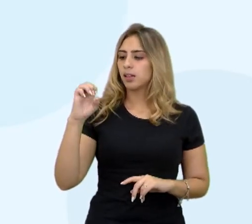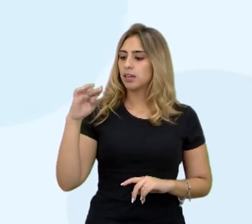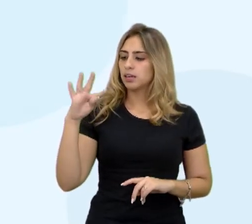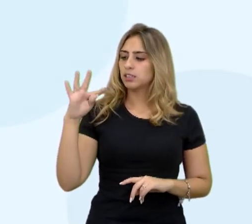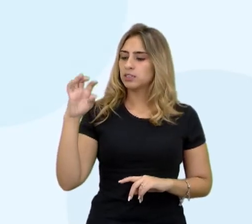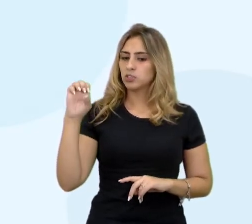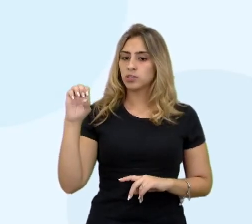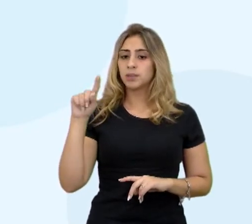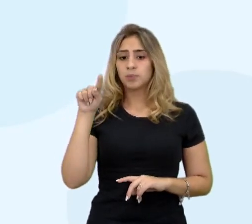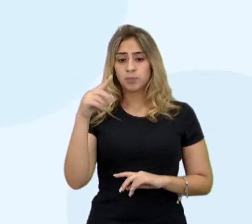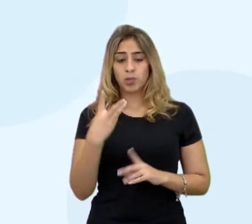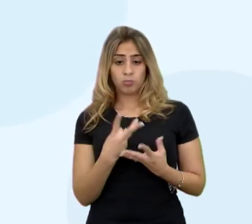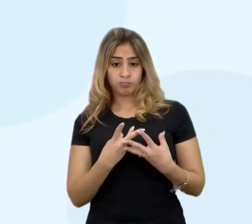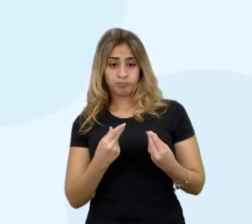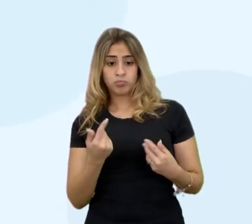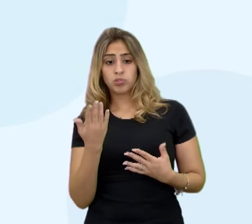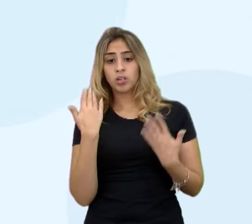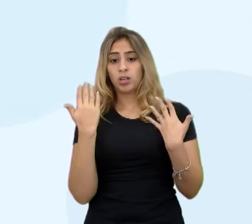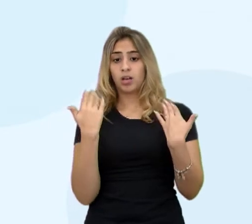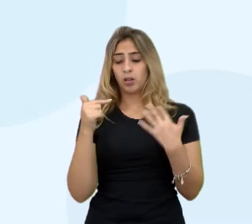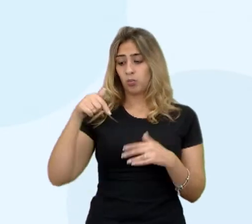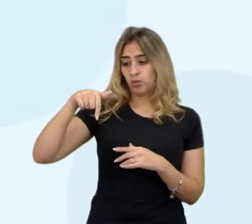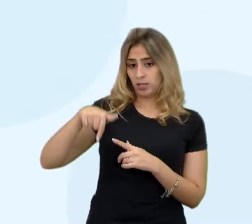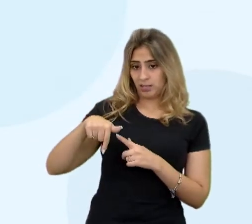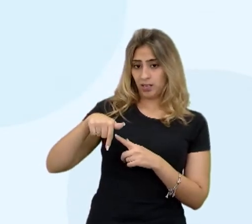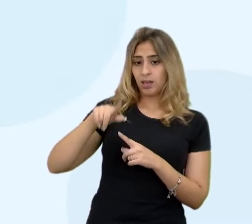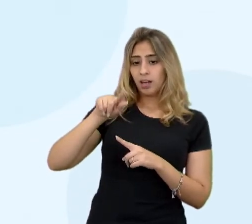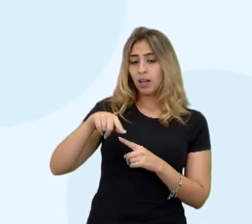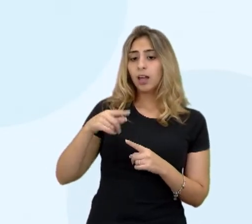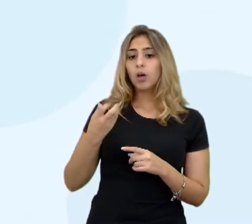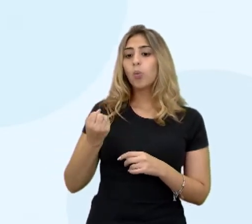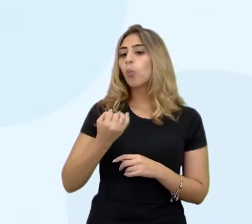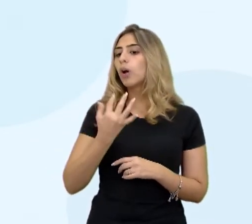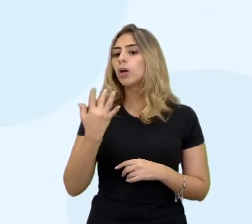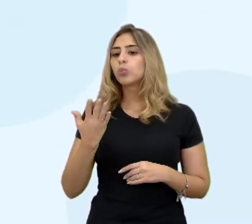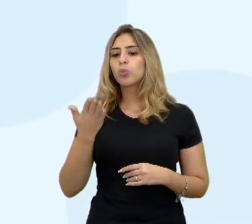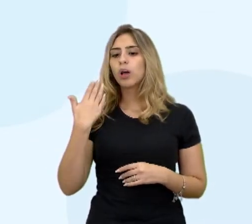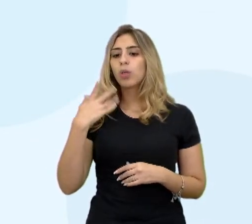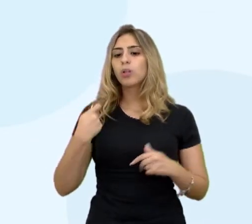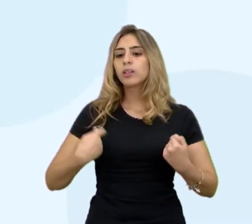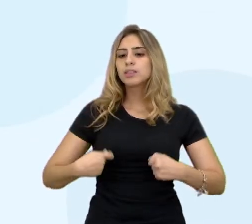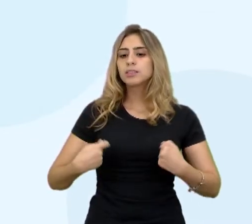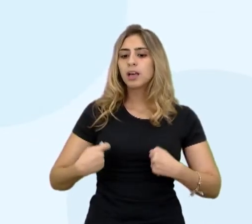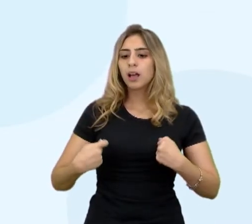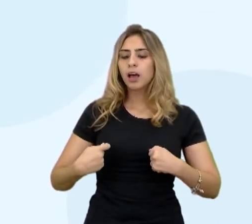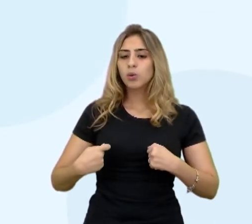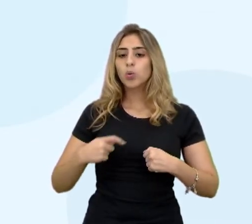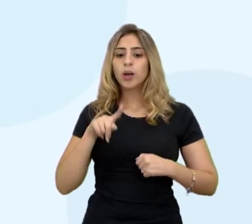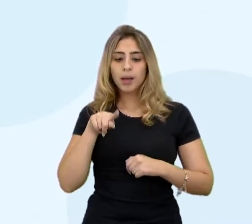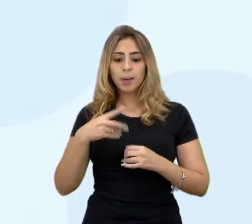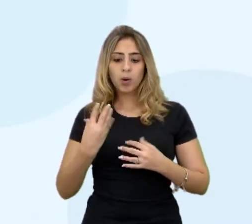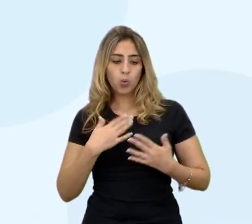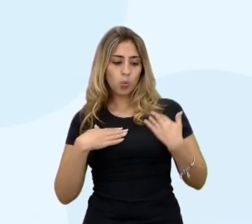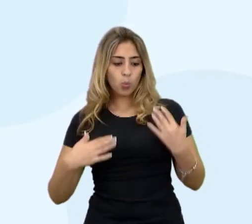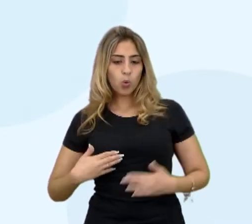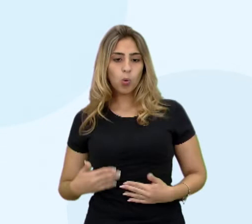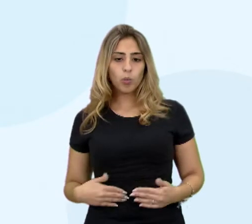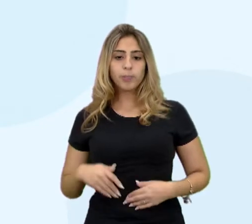a quantidade de calor necessária para que certa massa de um corpo aí, que eu não sei